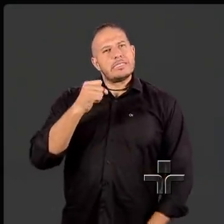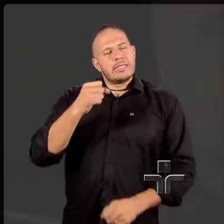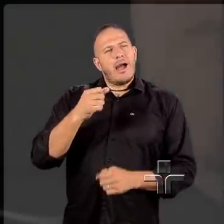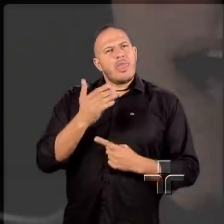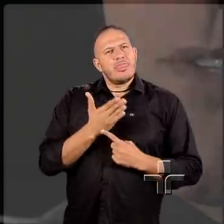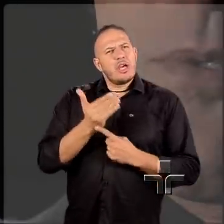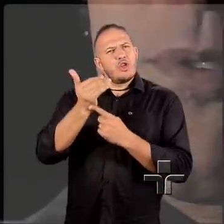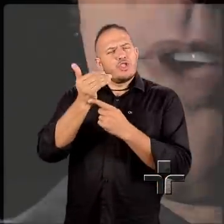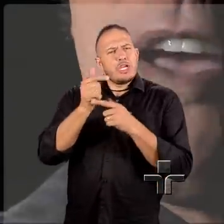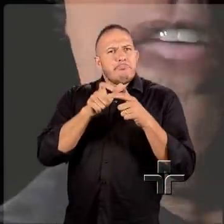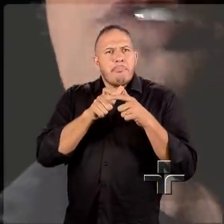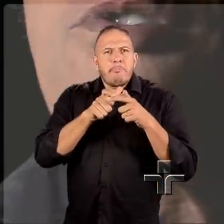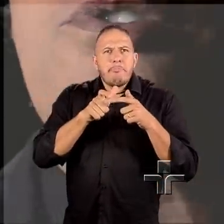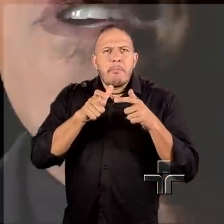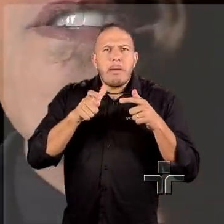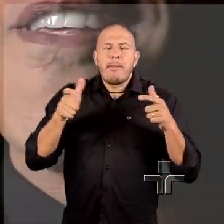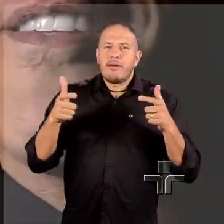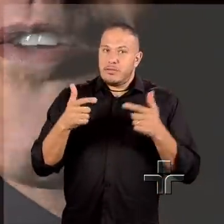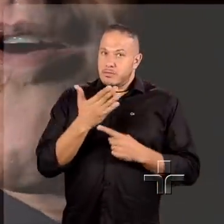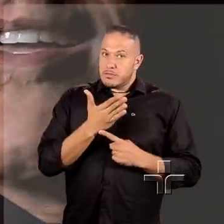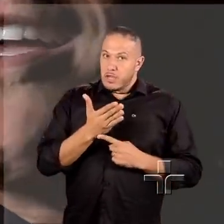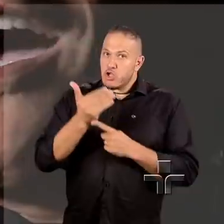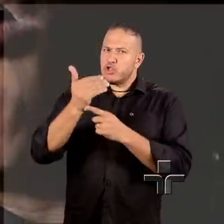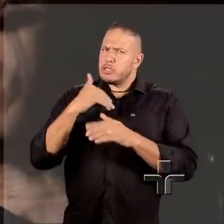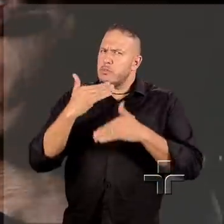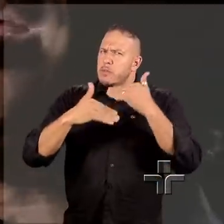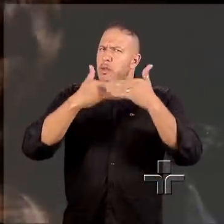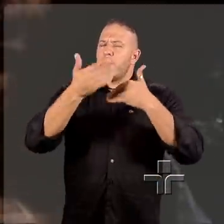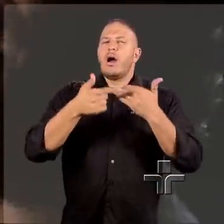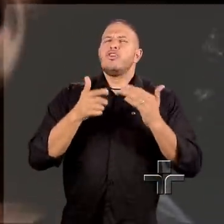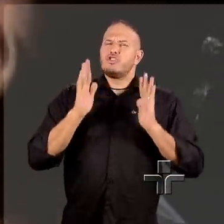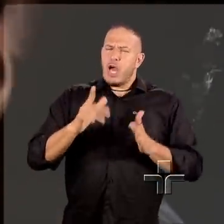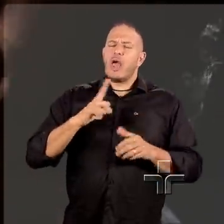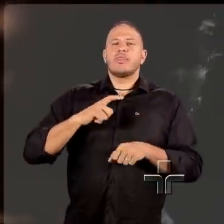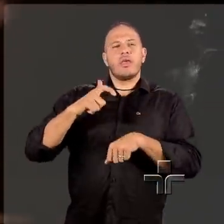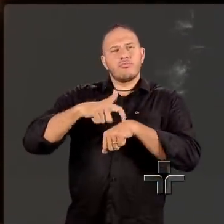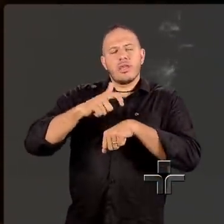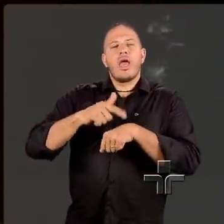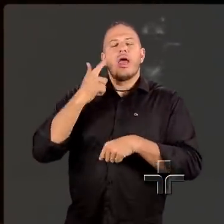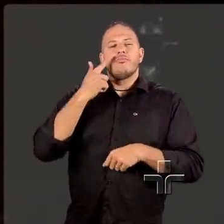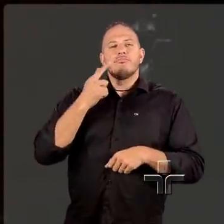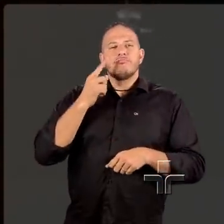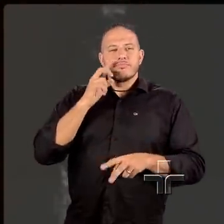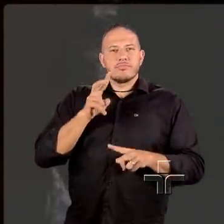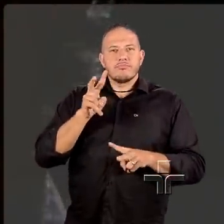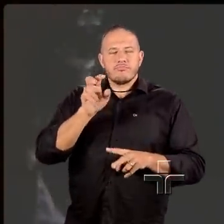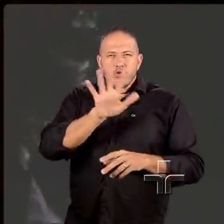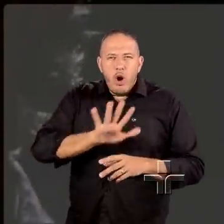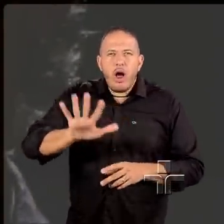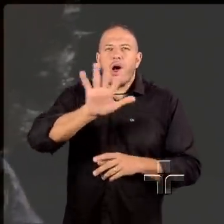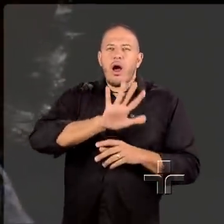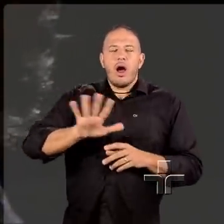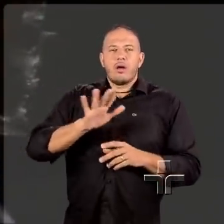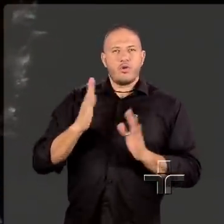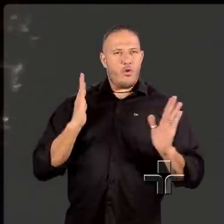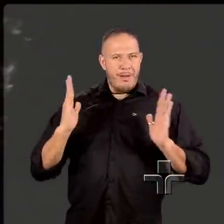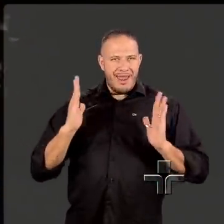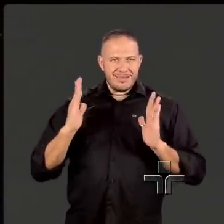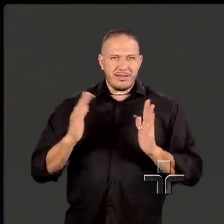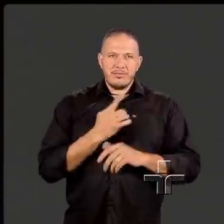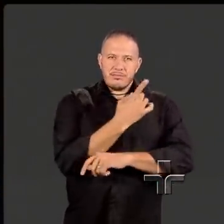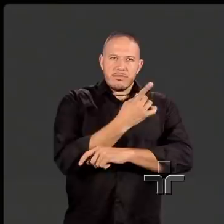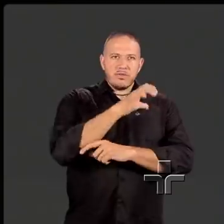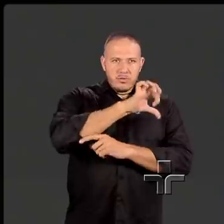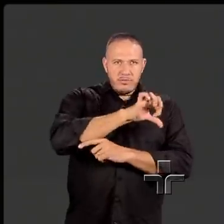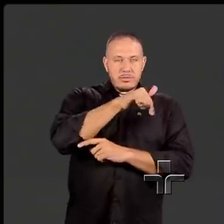deu grandes passos. Tecnologias que estão aí há algum tempo, como a realidade virtual, uma criação dos anos 70,